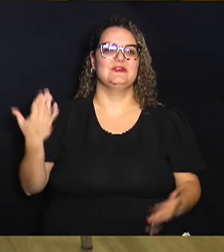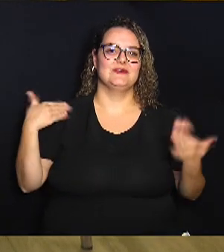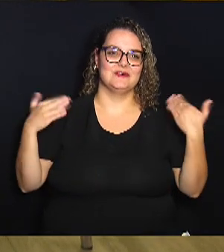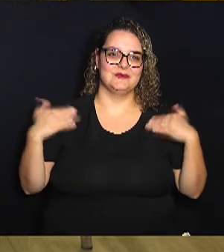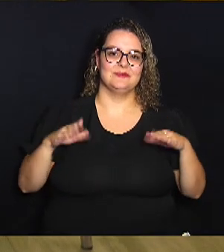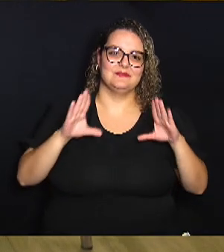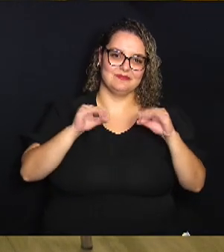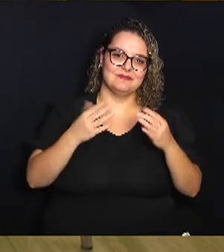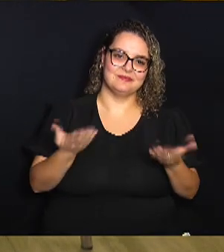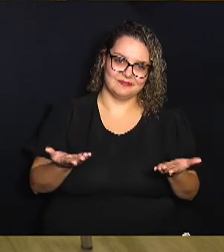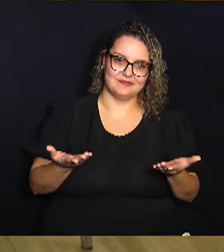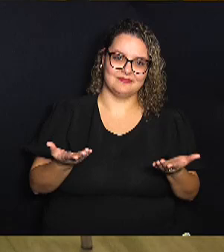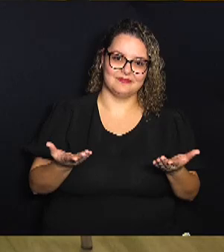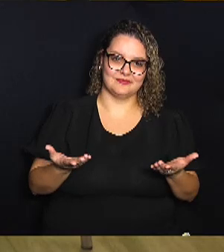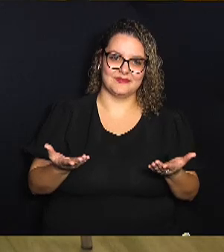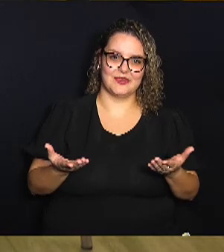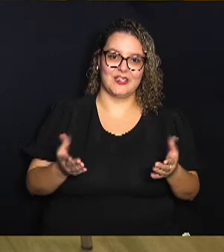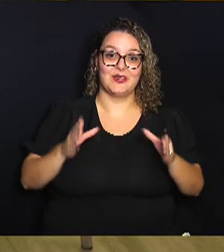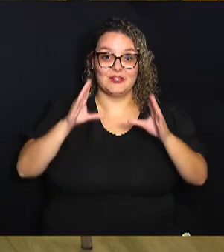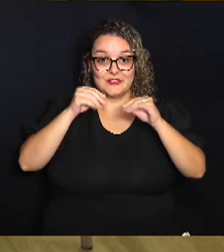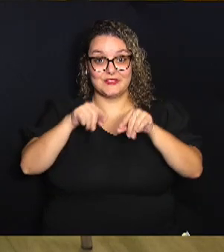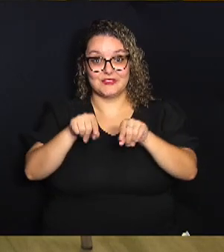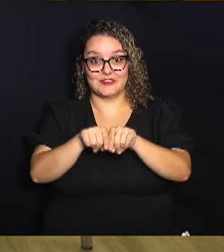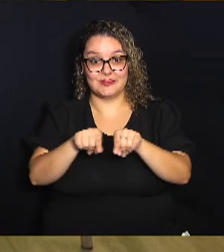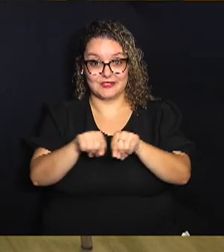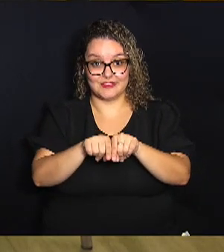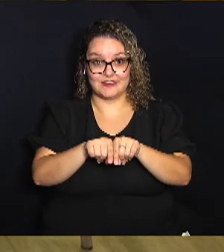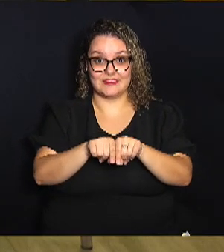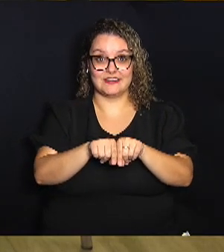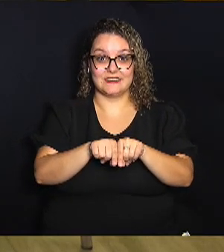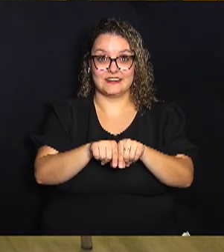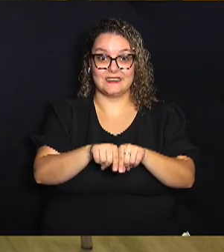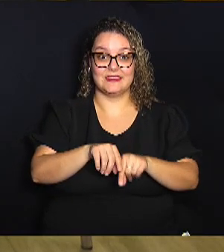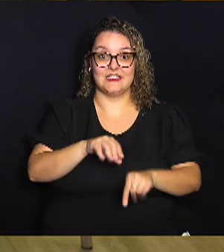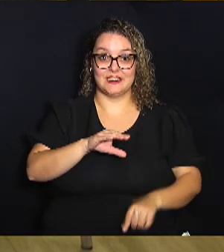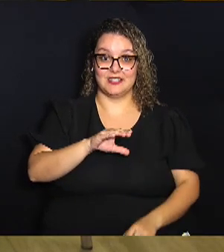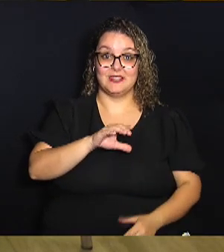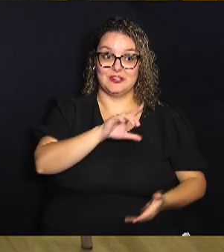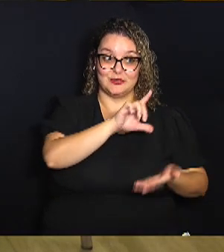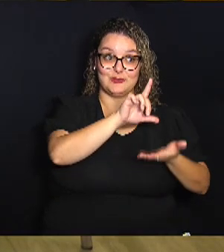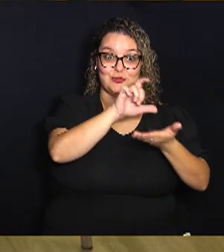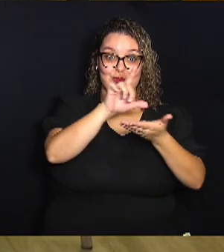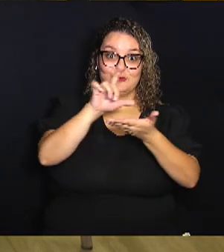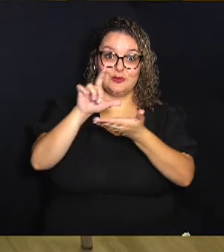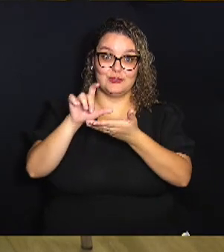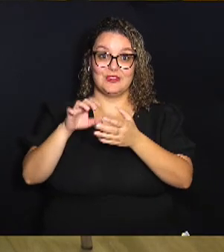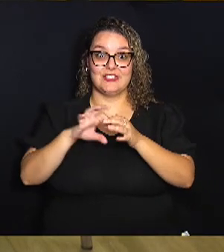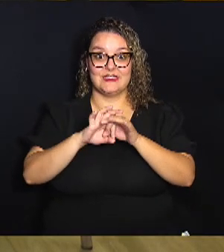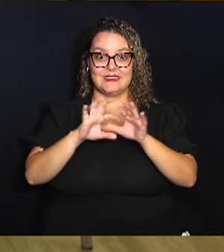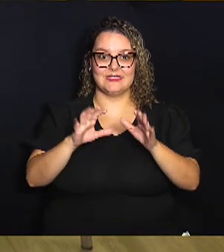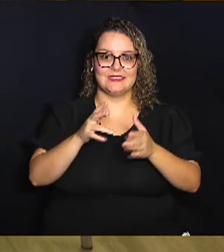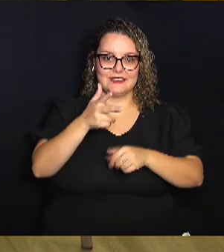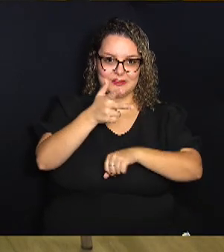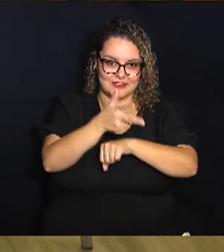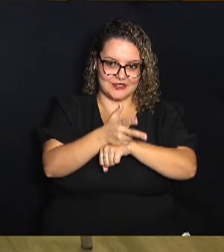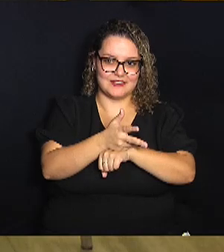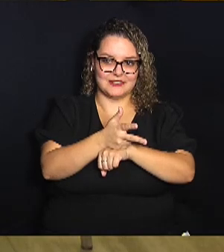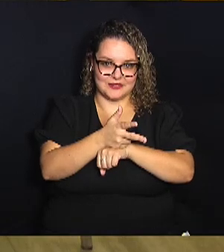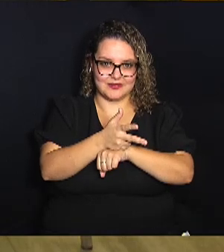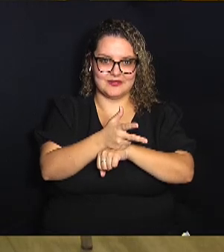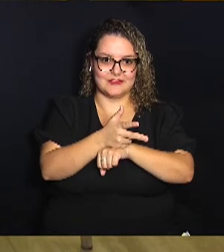né? Porque daí à noite a gente tem inclusive cliques lá da Mata Santa Genebra que eles deixam câmeras